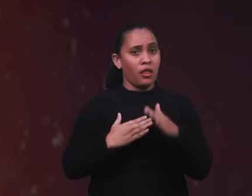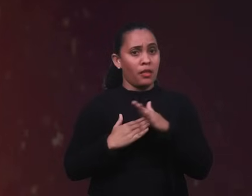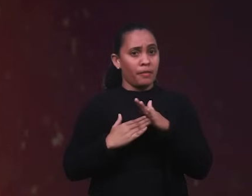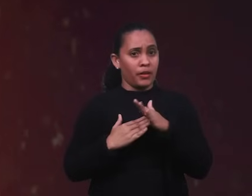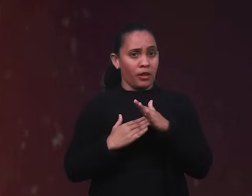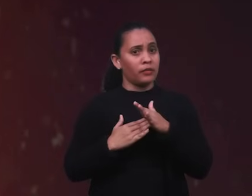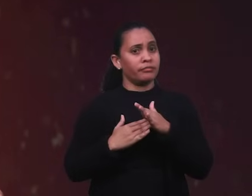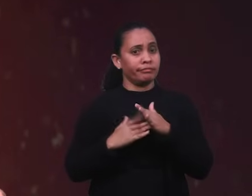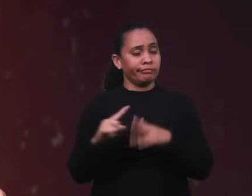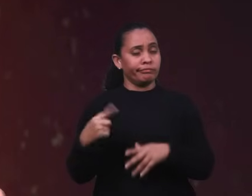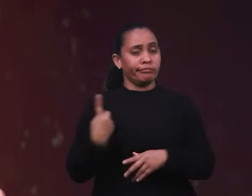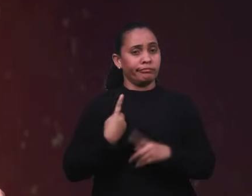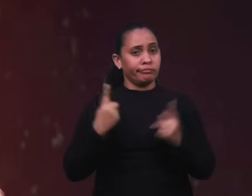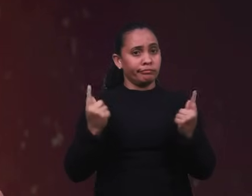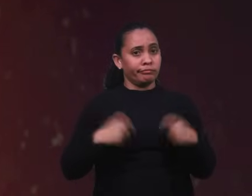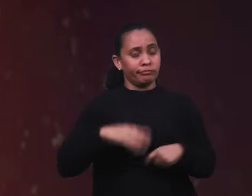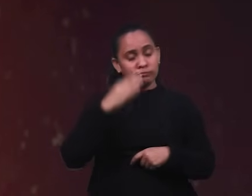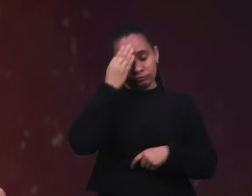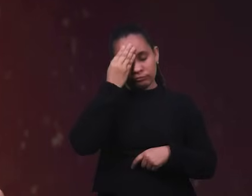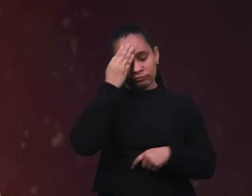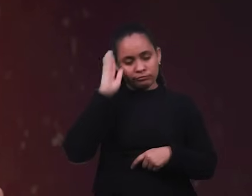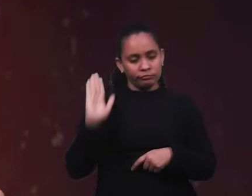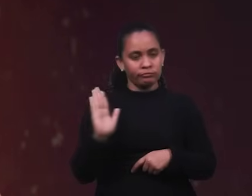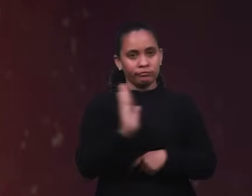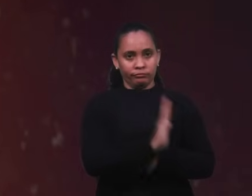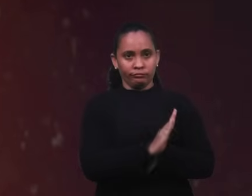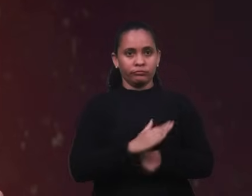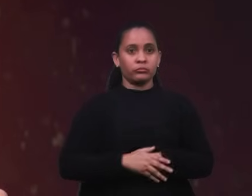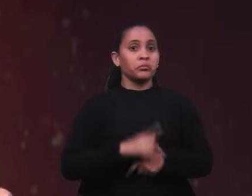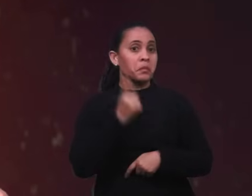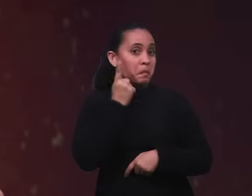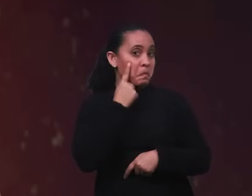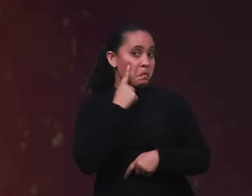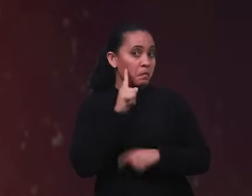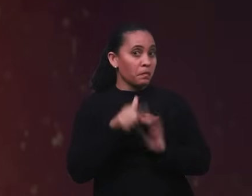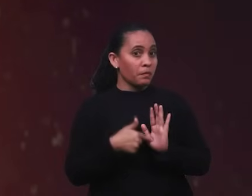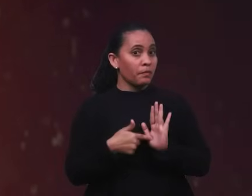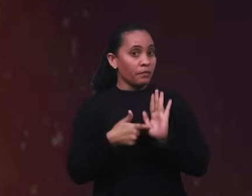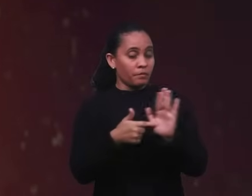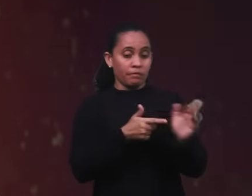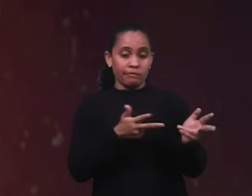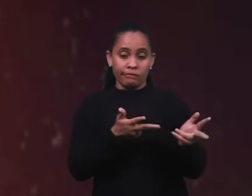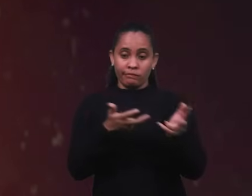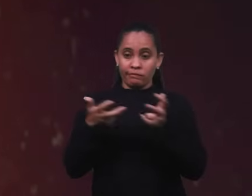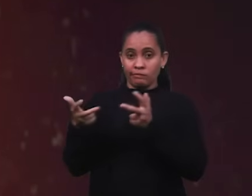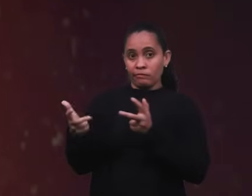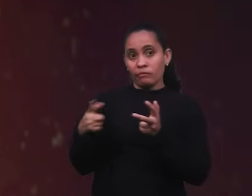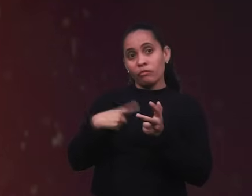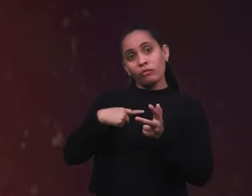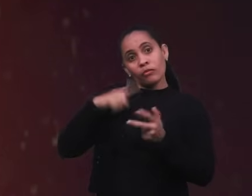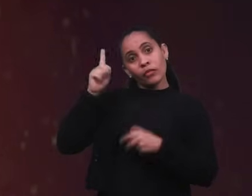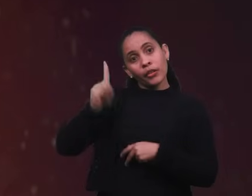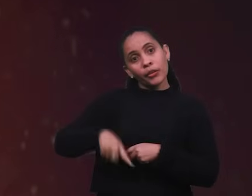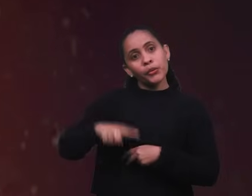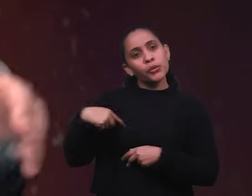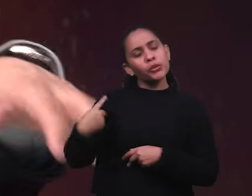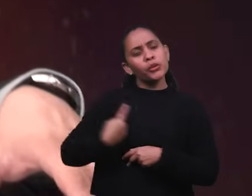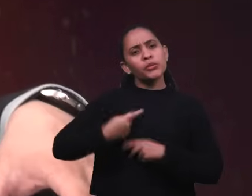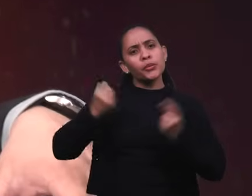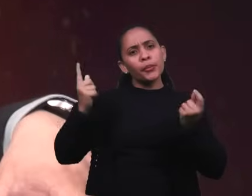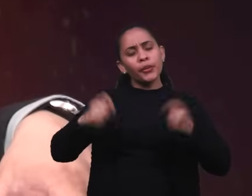limitada àquilo que nós podemos memorizar. E isso vai entrar na questão da nossa percepção, que é aquilo que nós